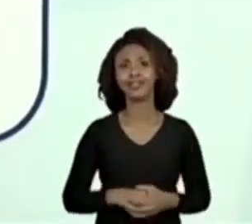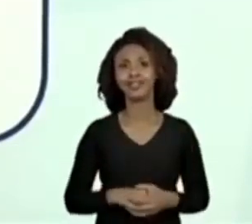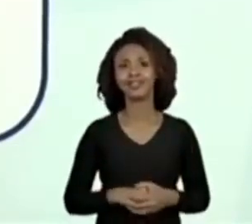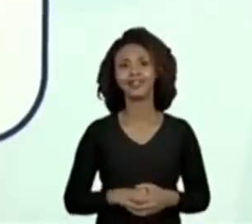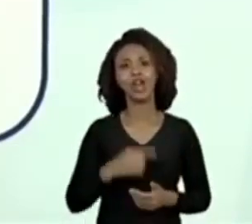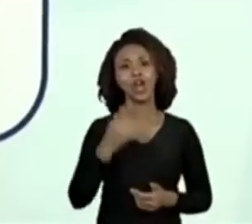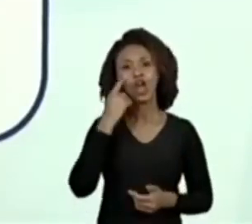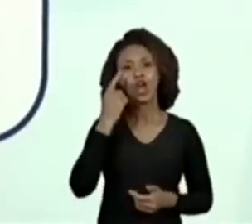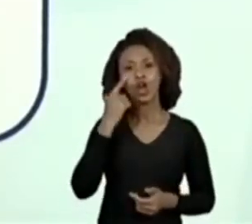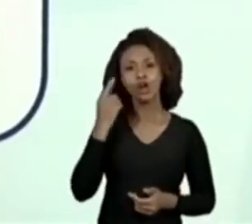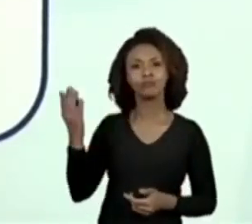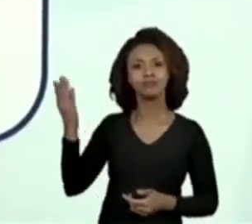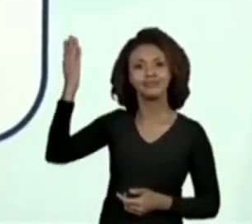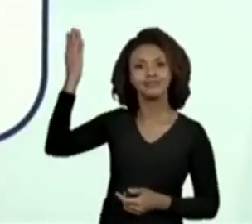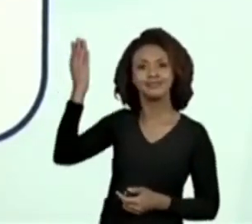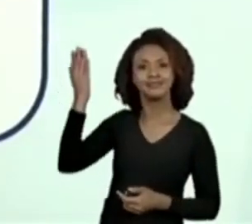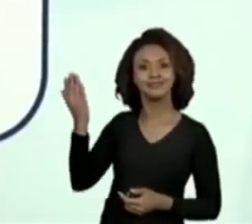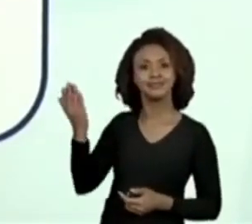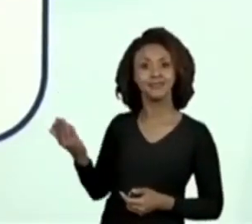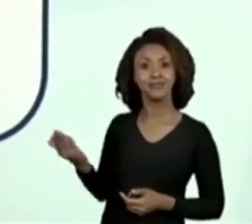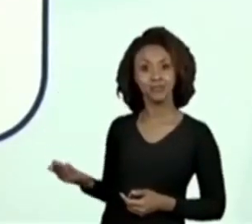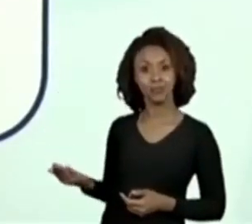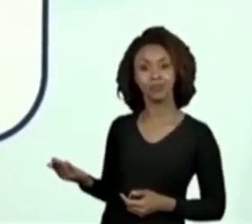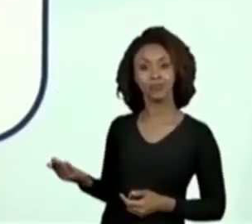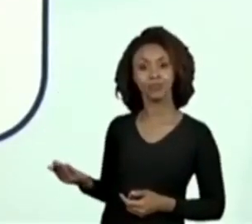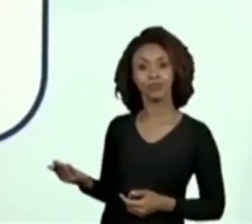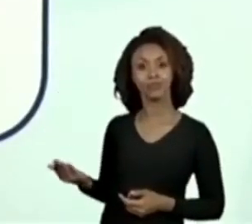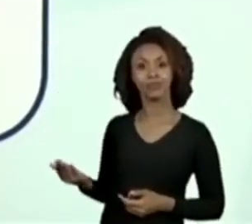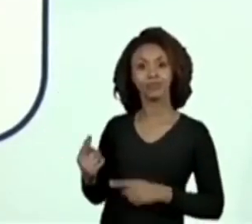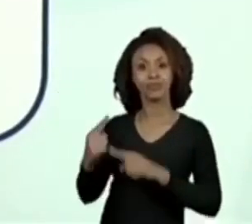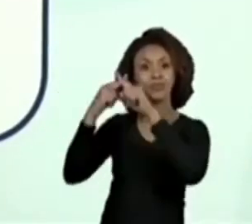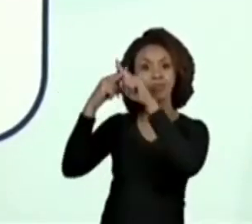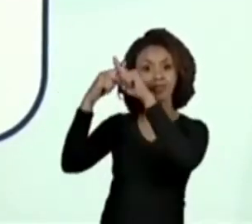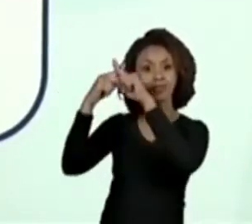dar uma olhadinha aqui nos resultados das multiplicações.